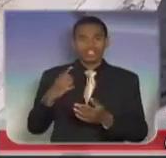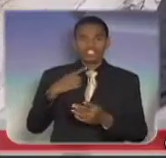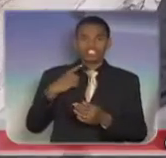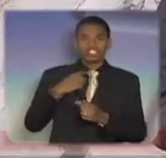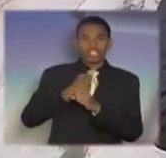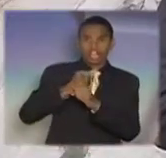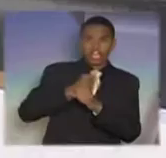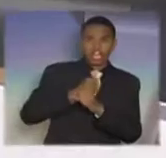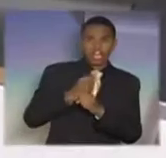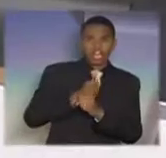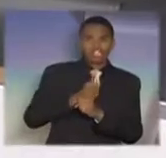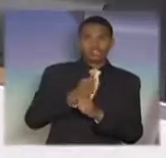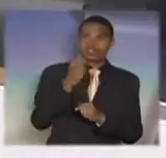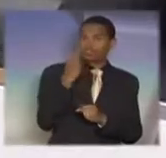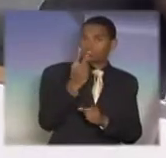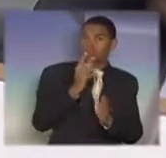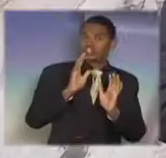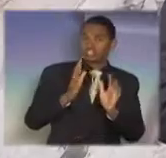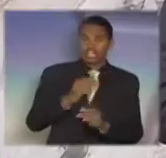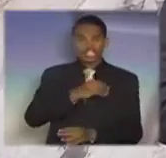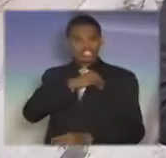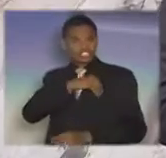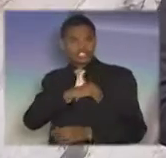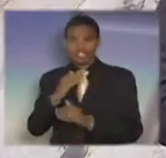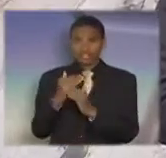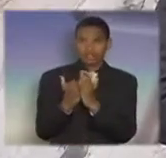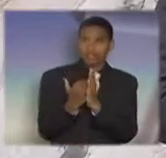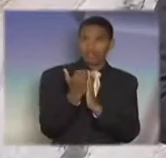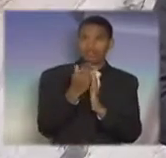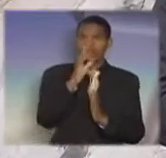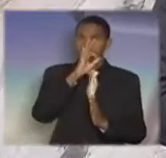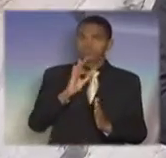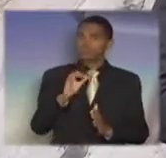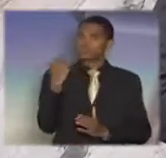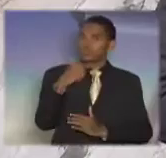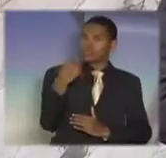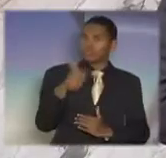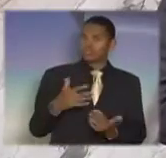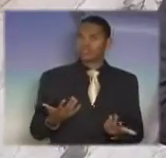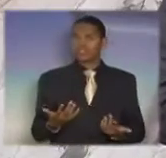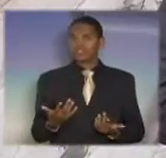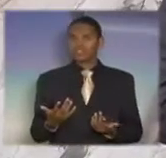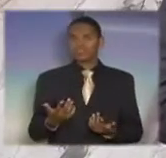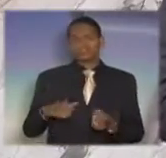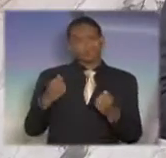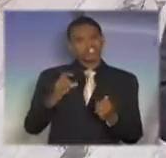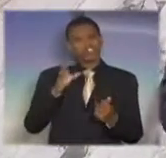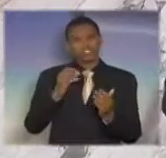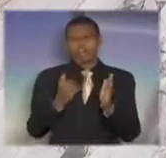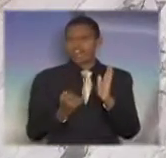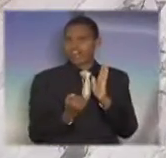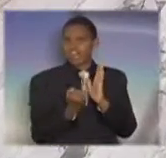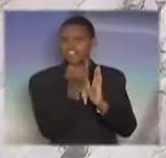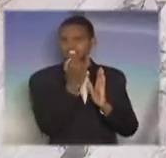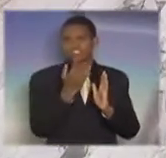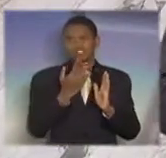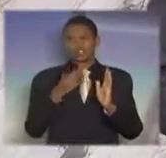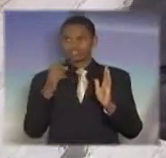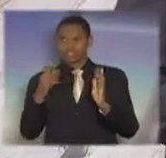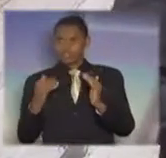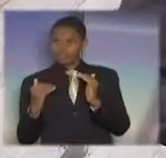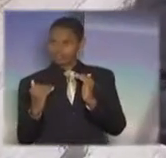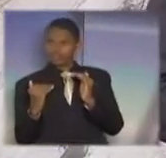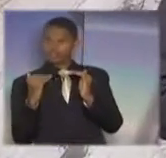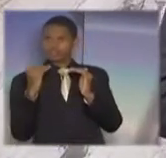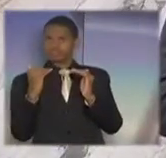qualquer reajuste no mínimo no mínimo à inflação no mínimo à inflação dos últimos